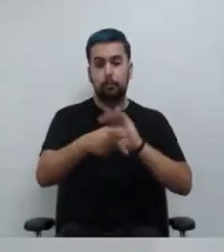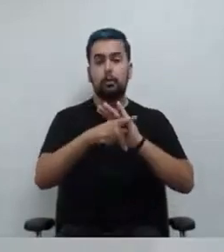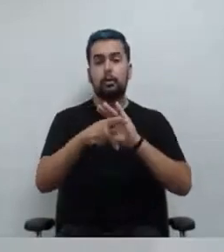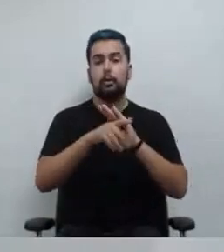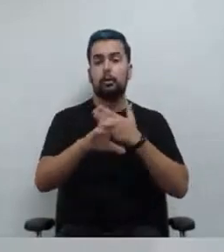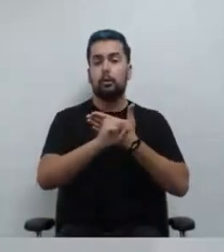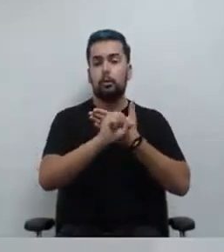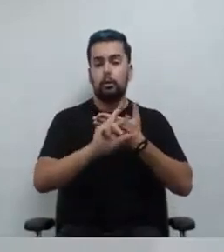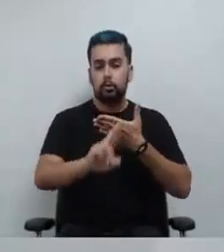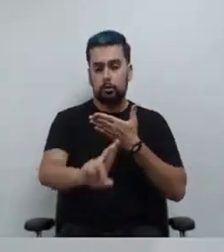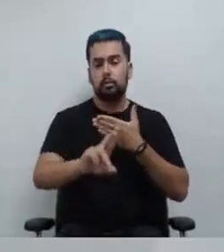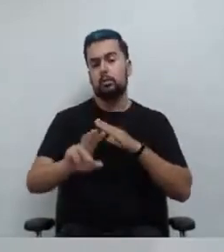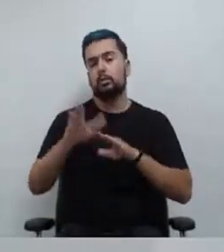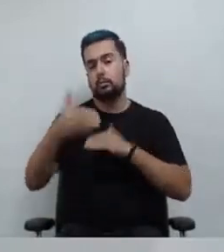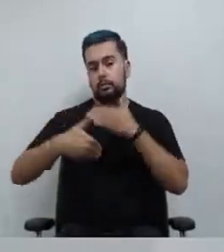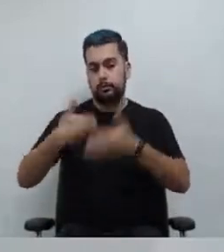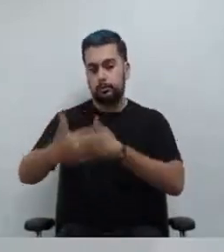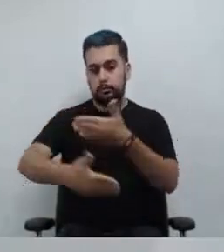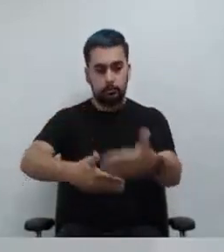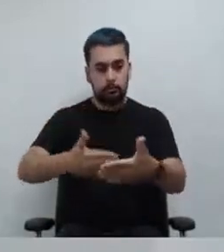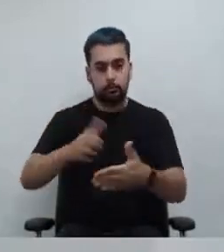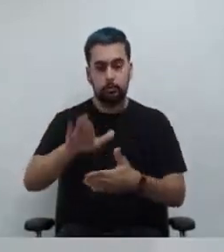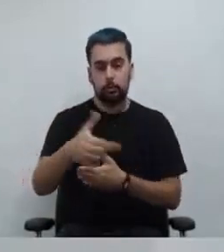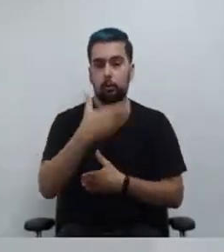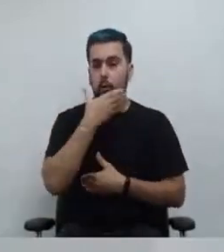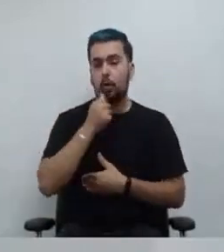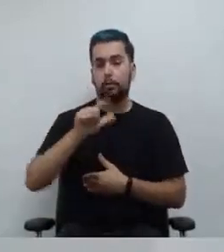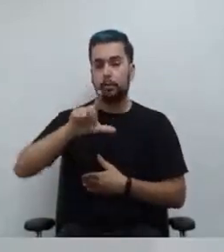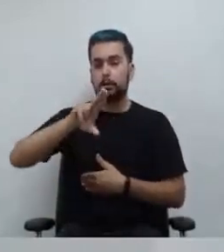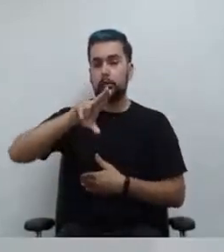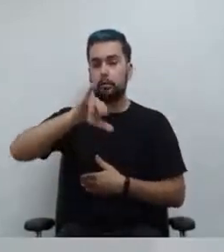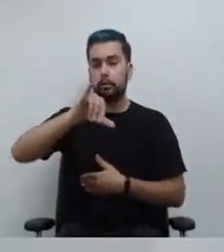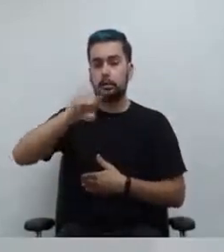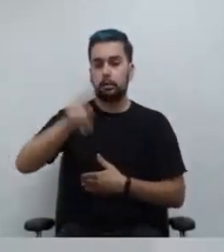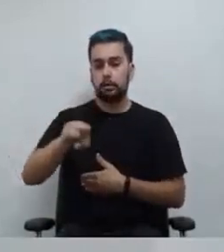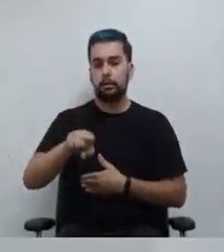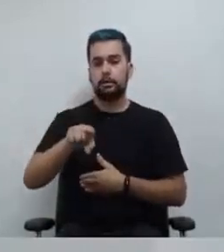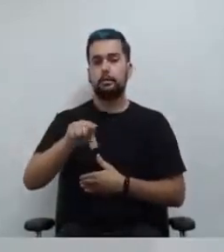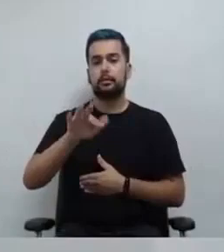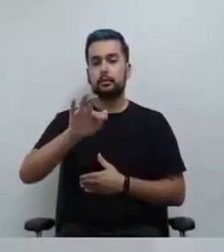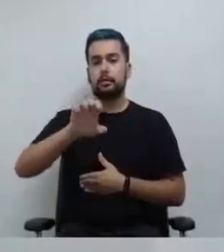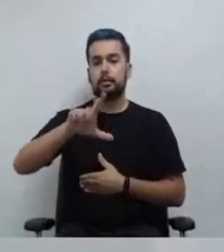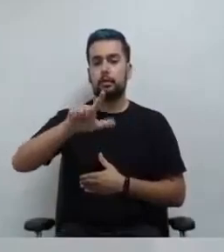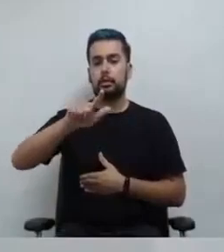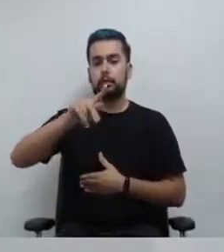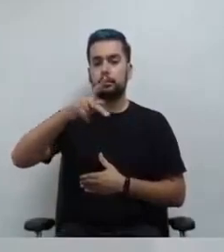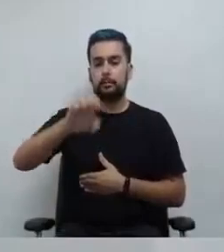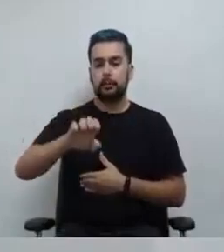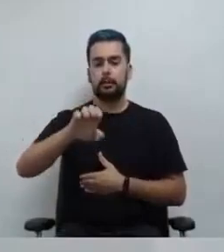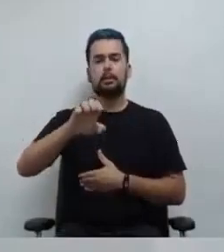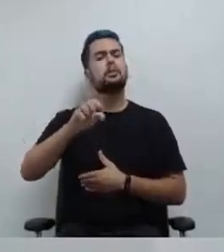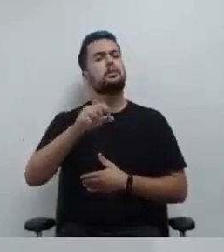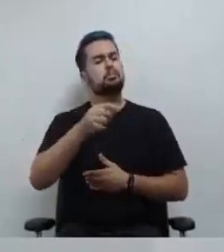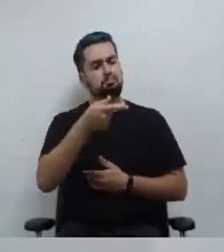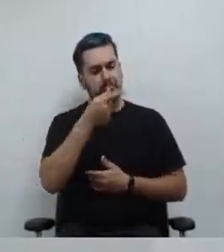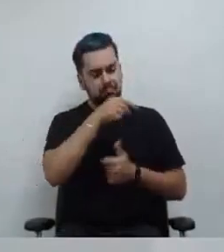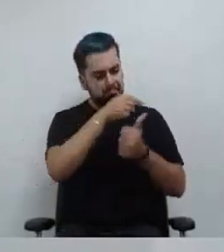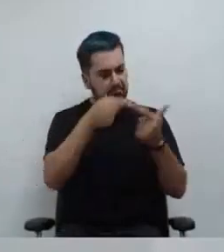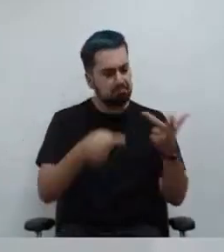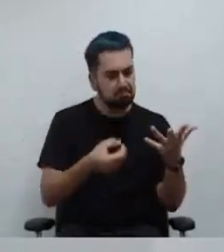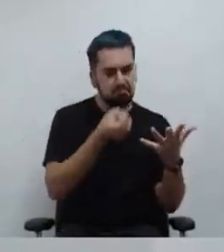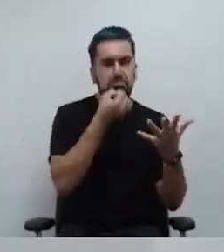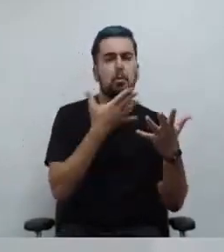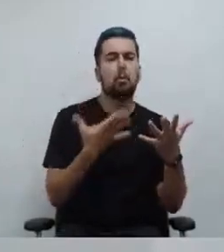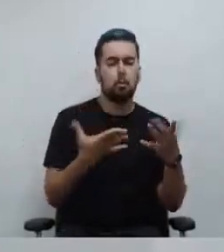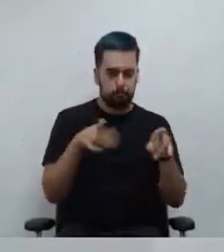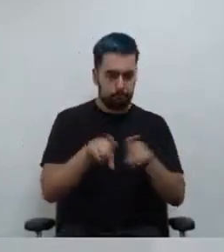da ouvidoria nesse processo. O Luiz Felipe Rufino foi muito feliz nas observações, na